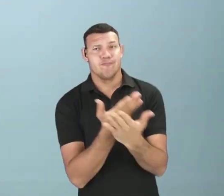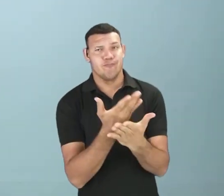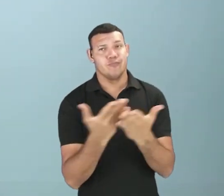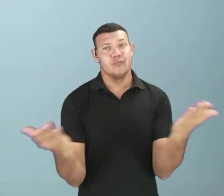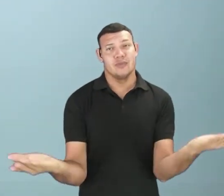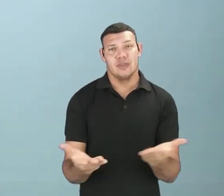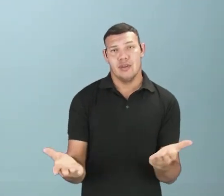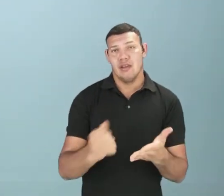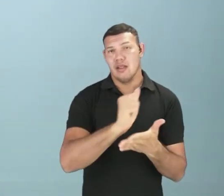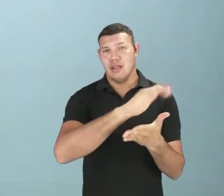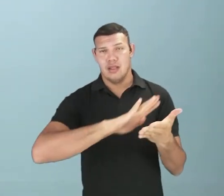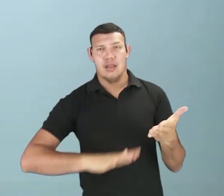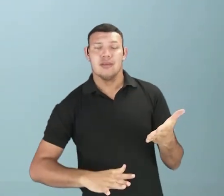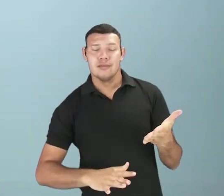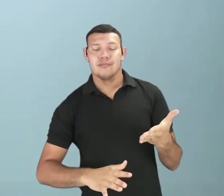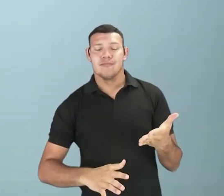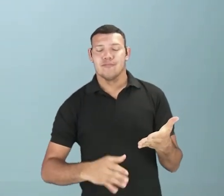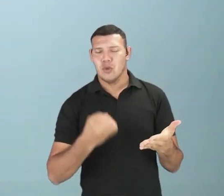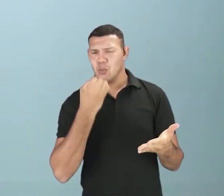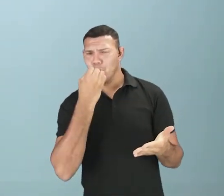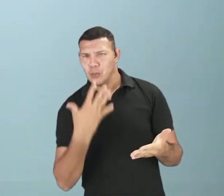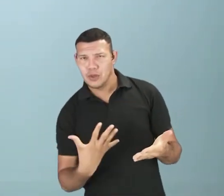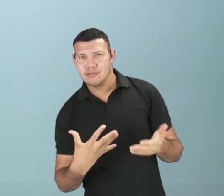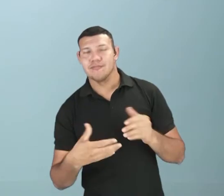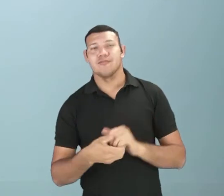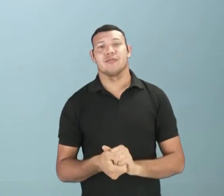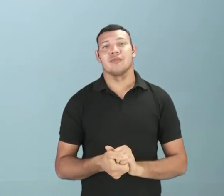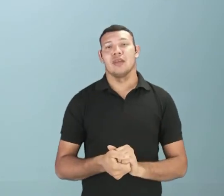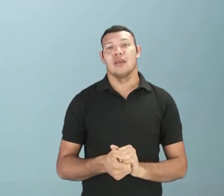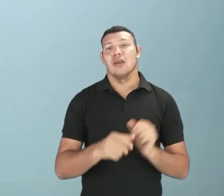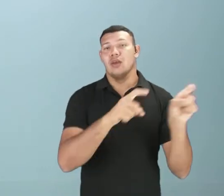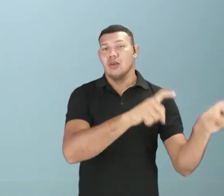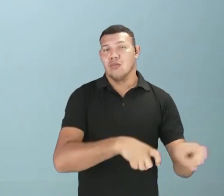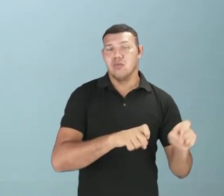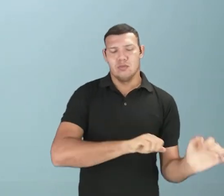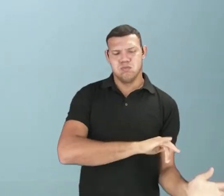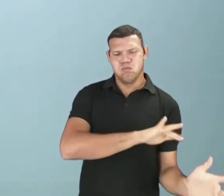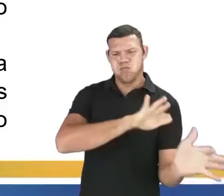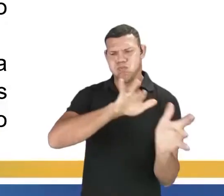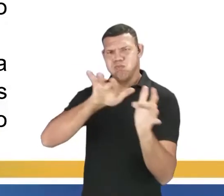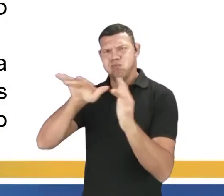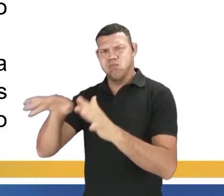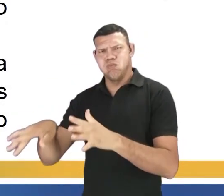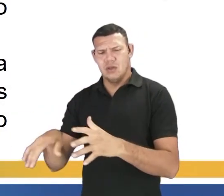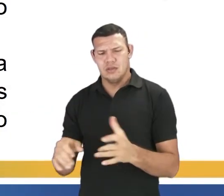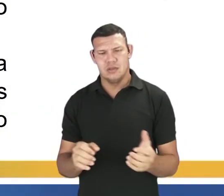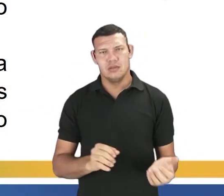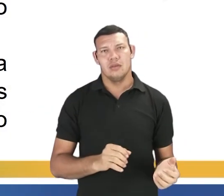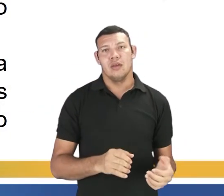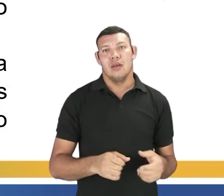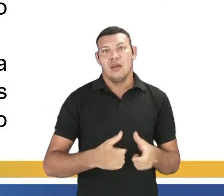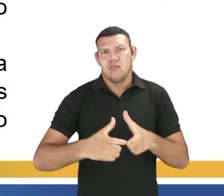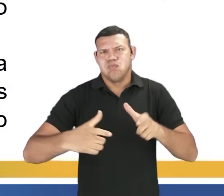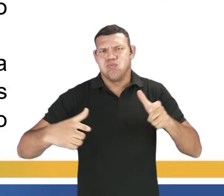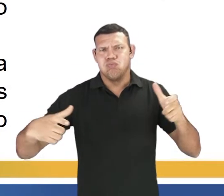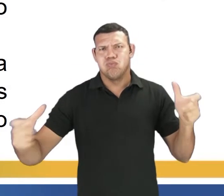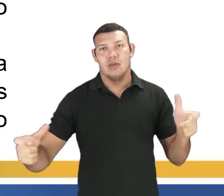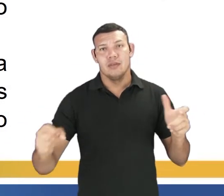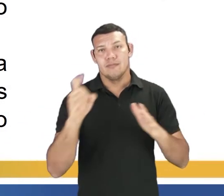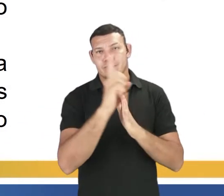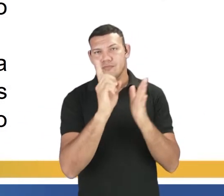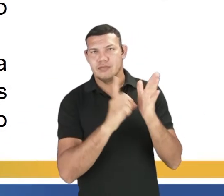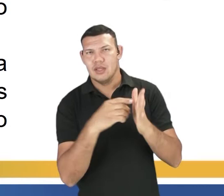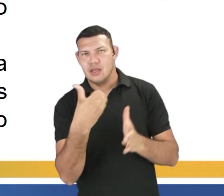nós temos aqui um exercício muito bacana que fala assim: o êxodo rural no Brasil foi mais intenso entre as décadas de 60 e